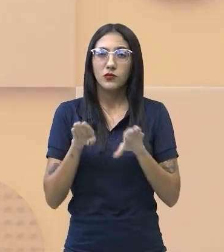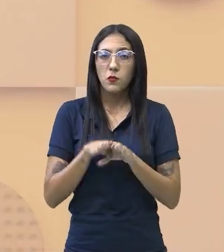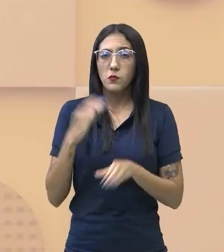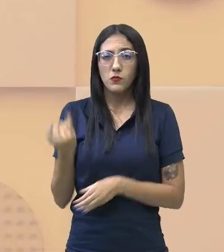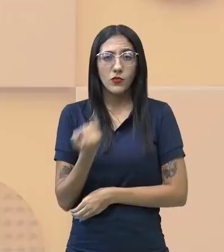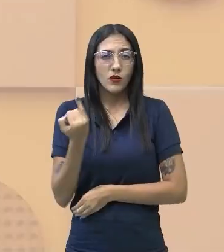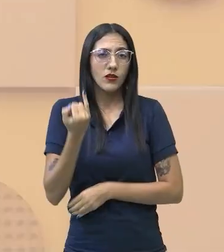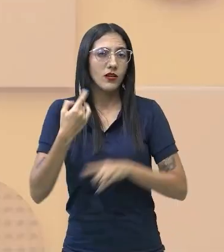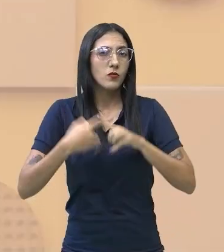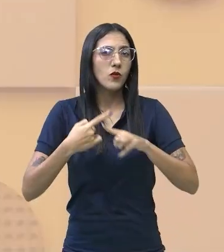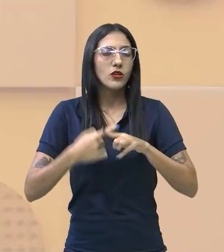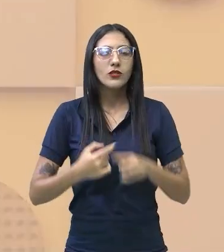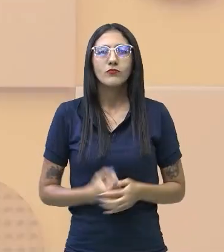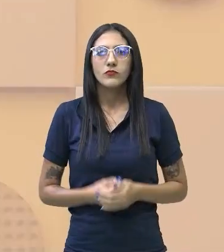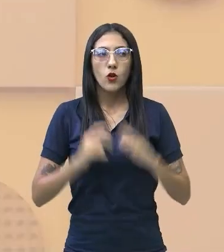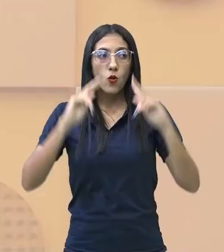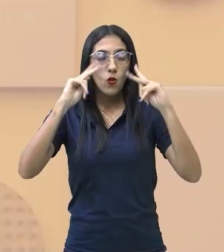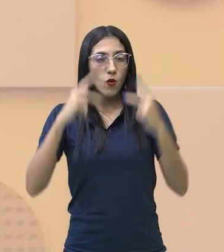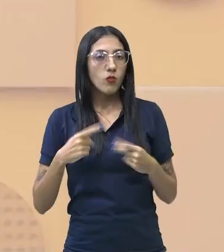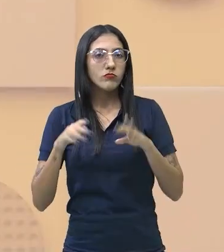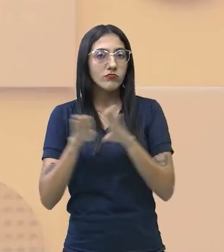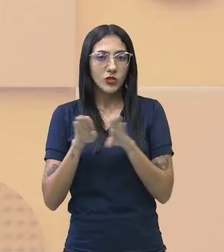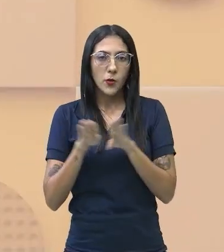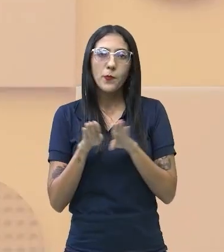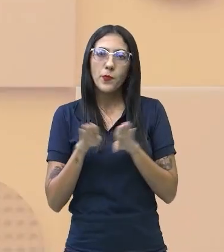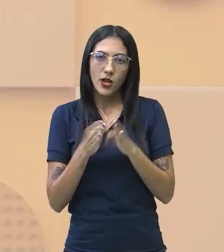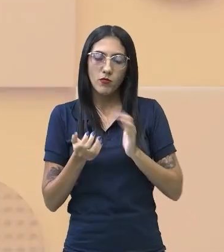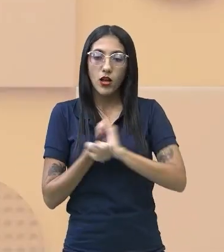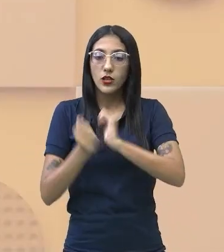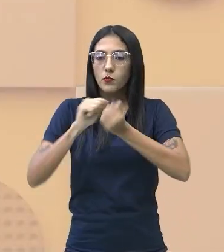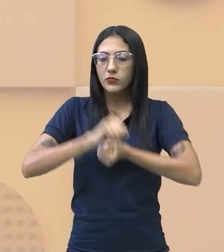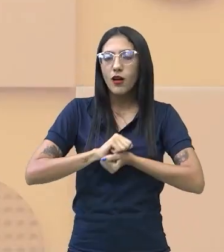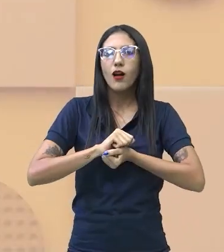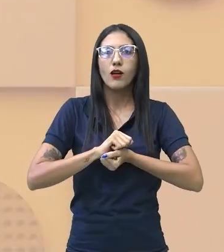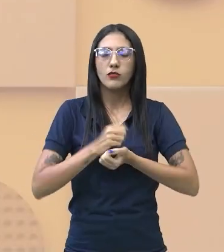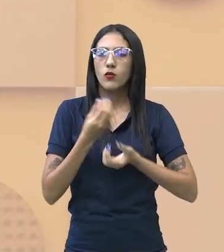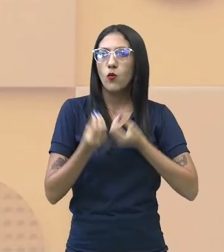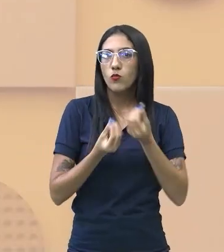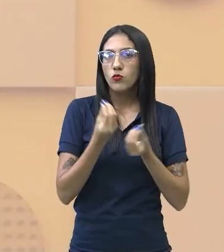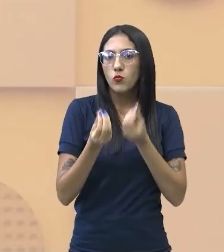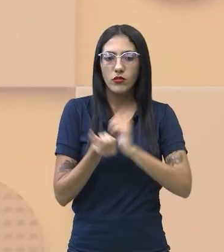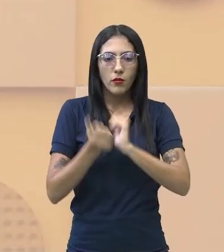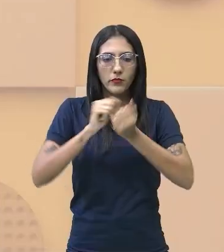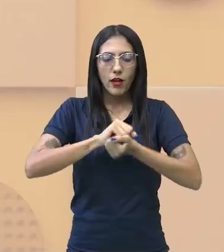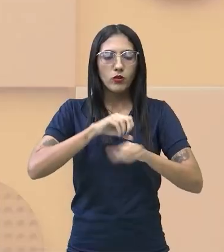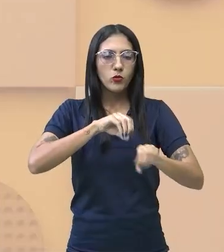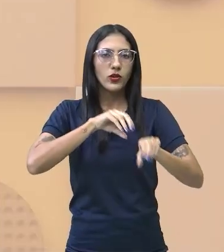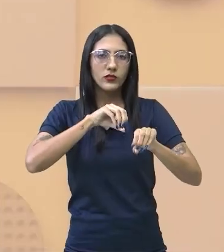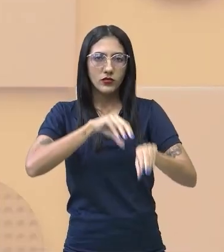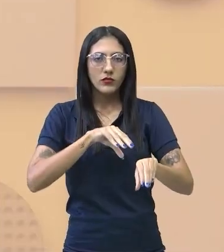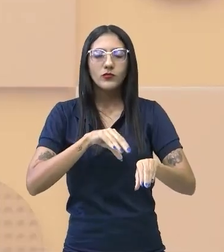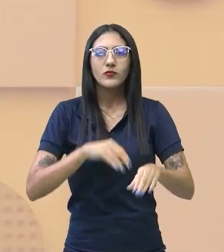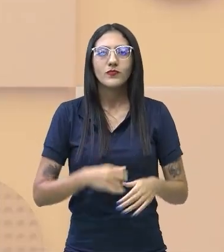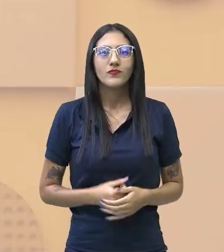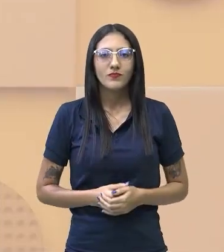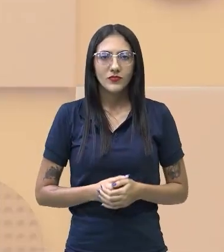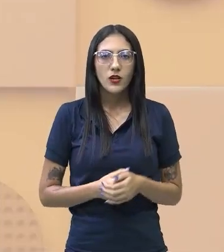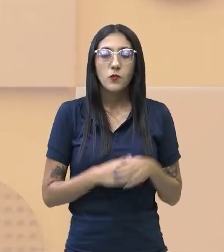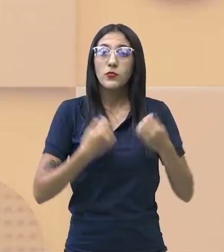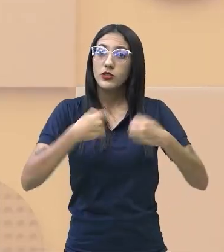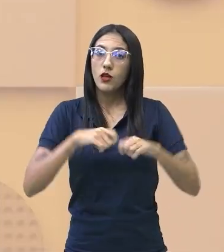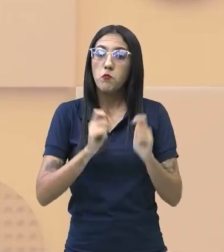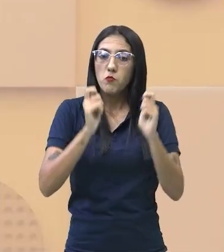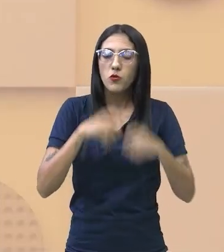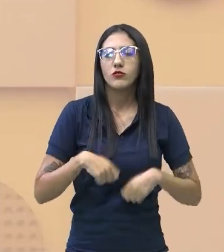porque é uma questão do homem, então, também lidar com o tempo, lidar com a educação, não é mesmo? Chegar a outros lugares